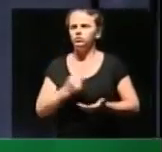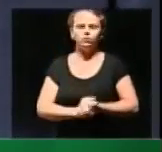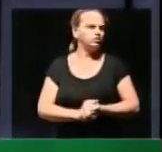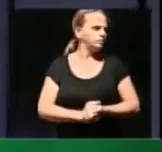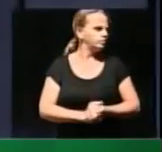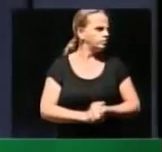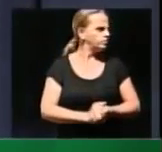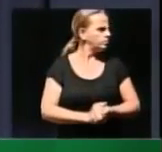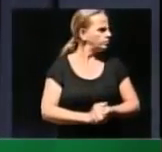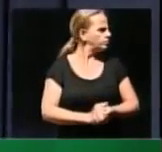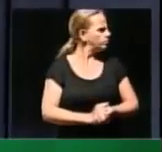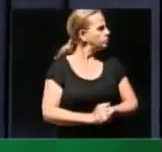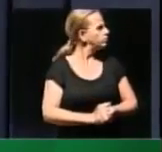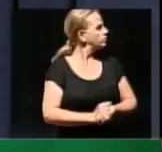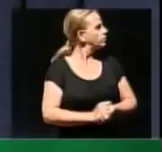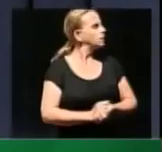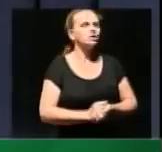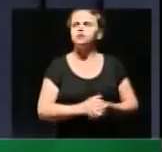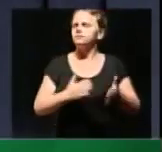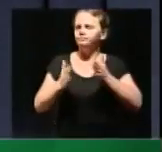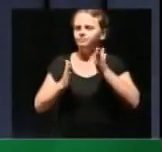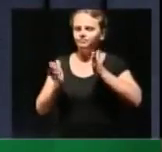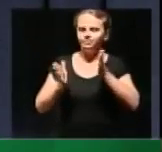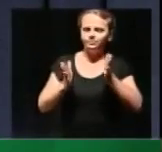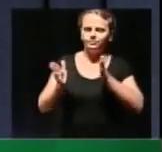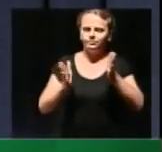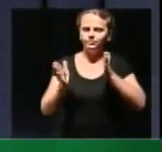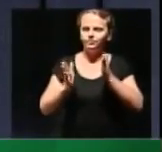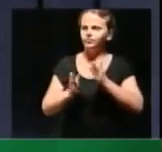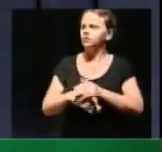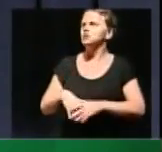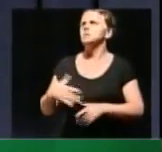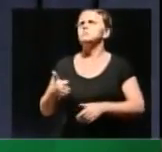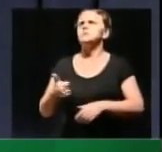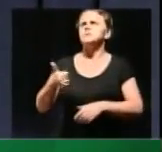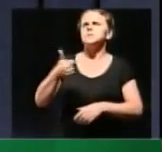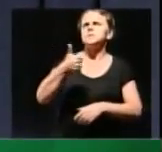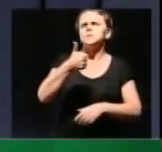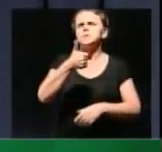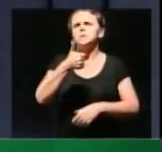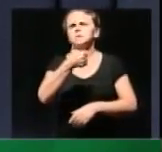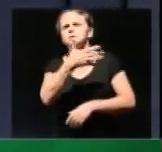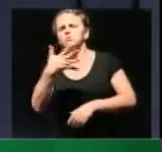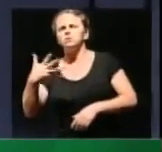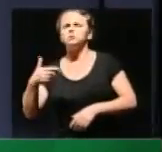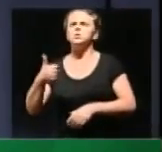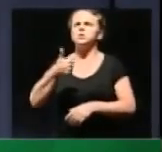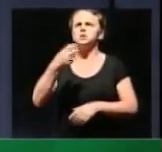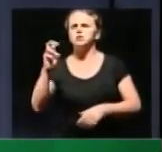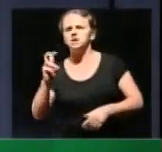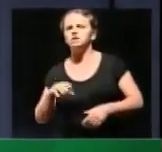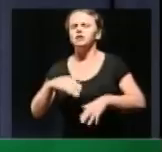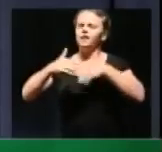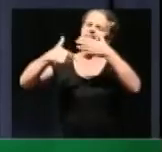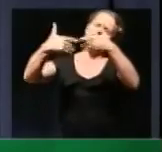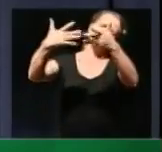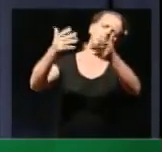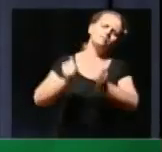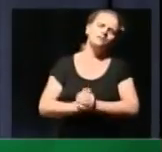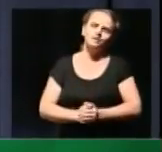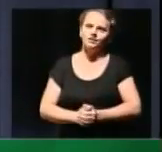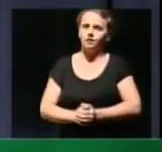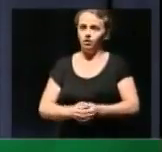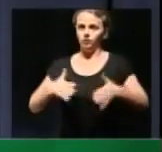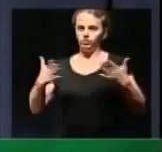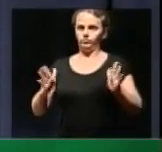muito moralista, tal, não transe com 14 anos, com 15 anos, porque, né, deixa para depois, parece